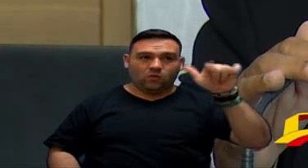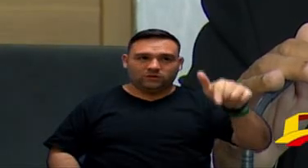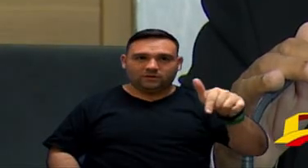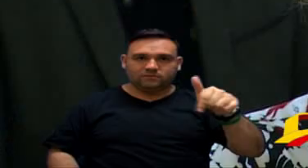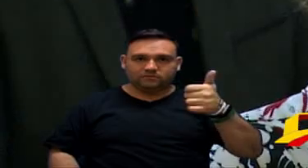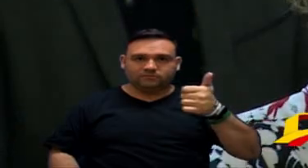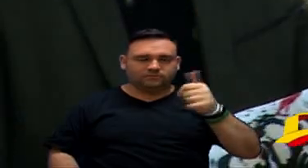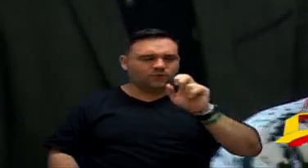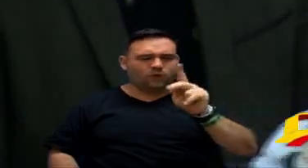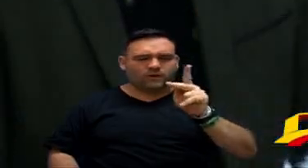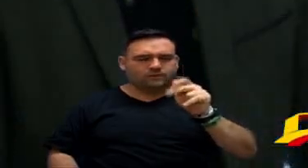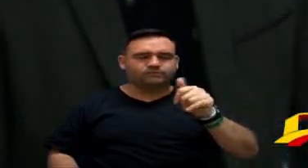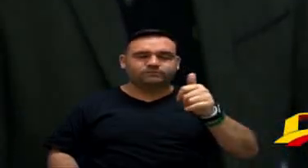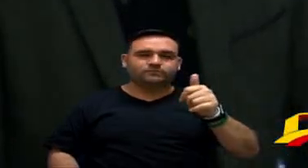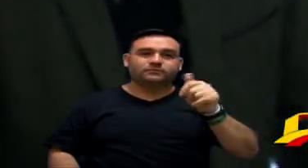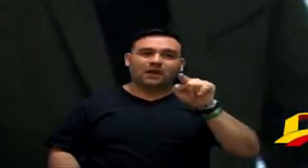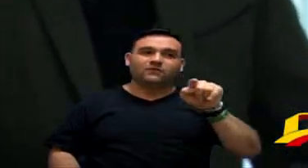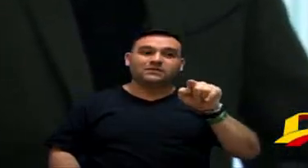próxima